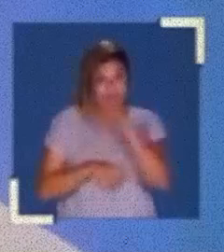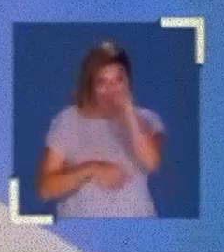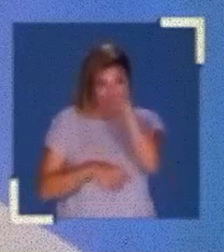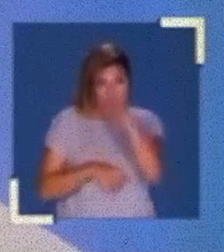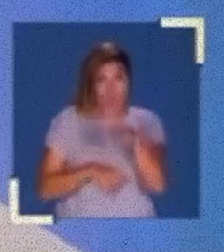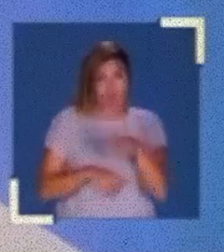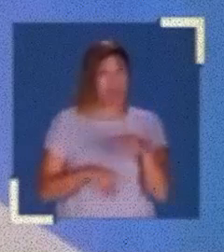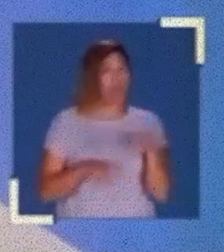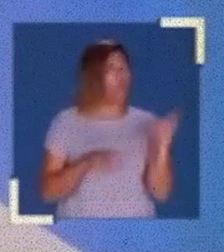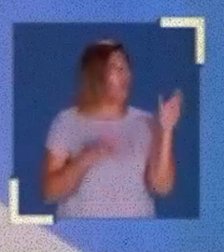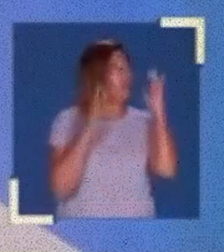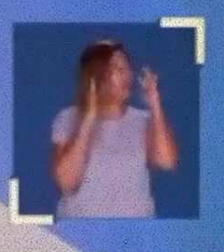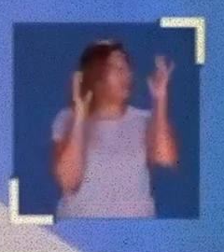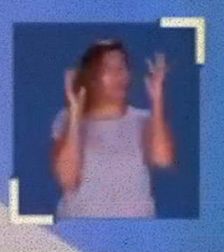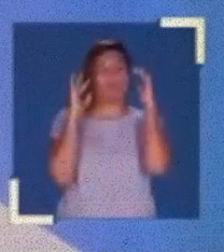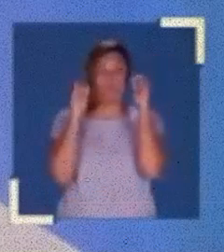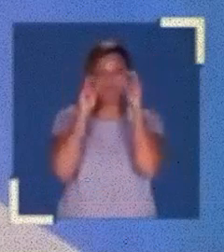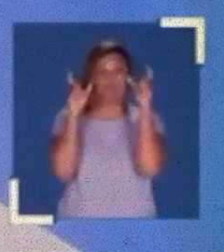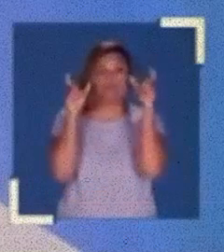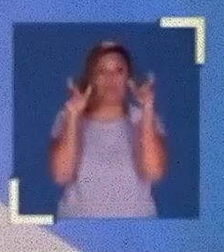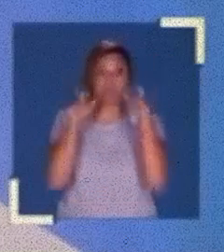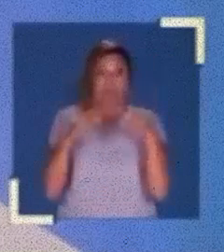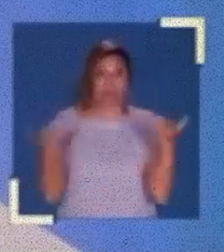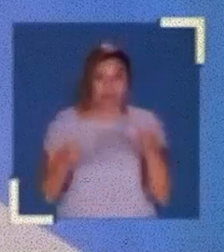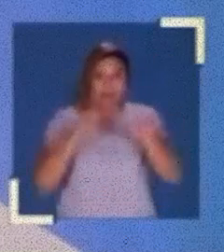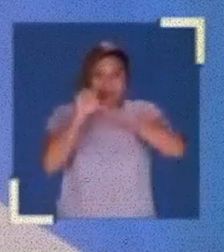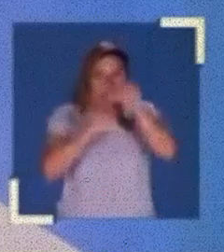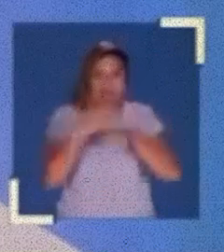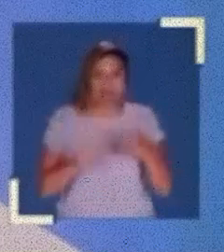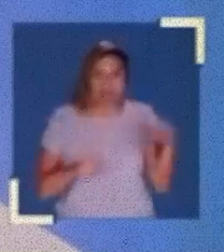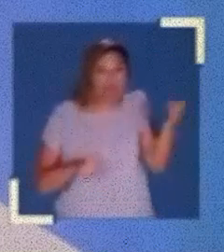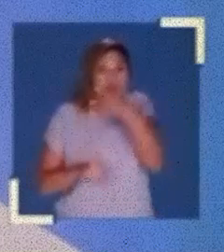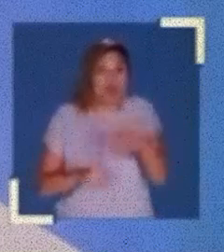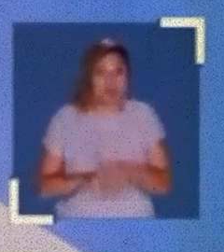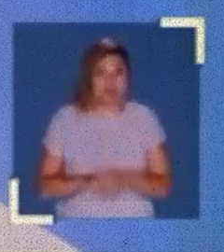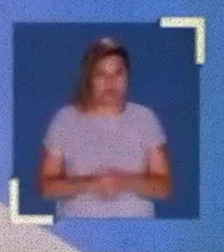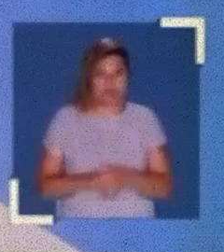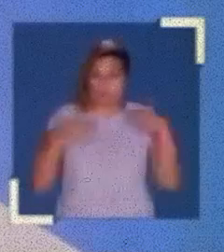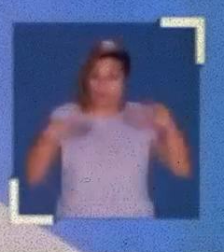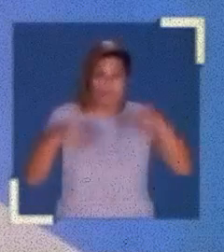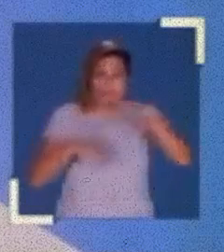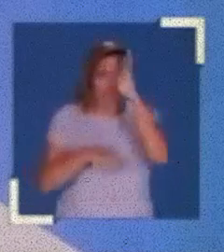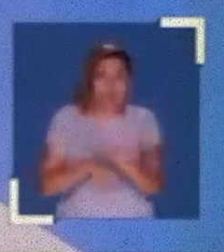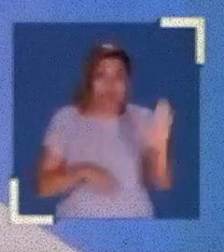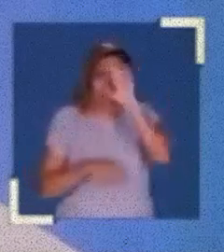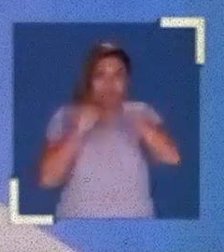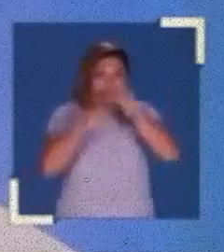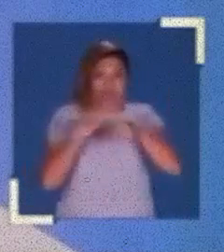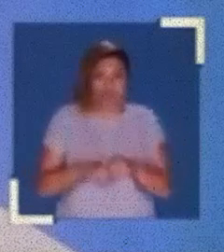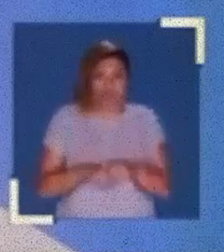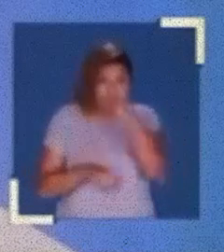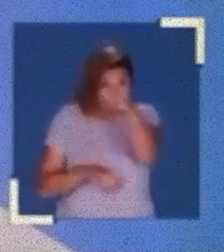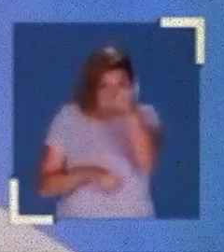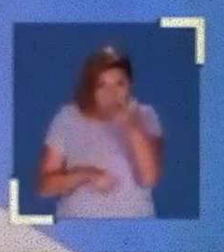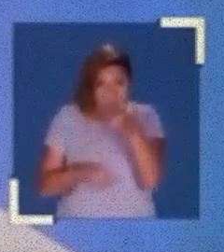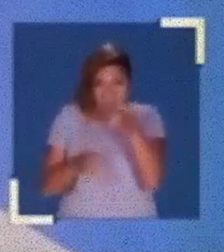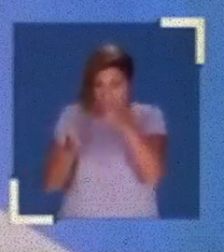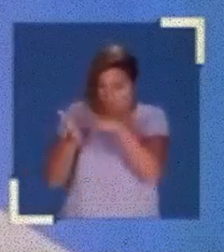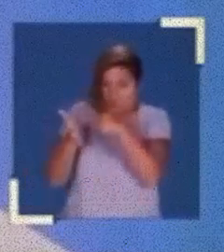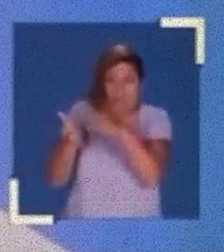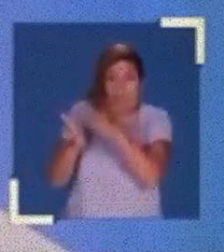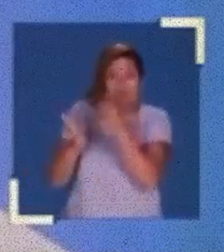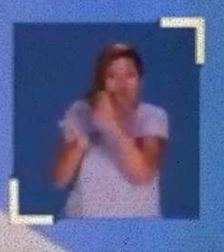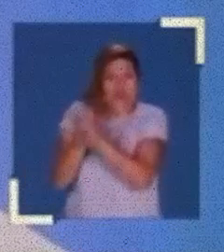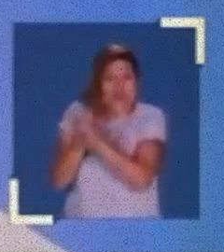o bebê renovação correta do novo momento é de transformarmos a nossa nação você que tá pensando em voltar branco no de